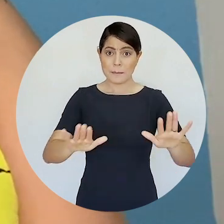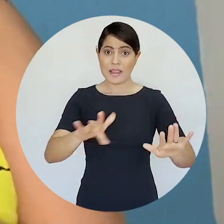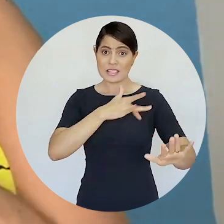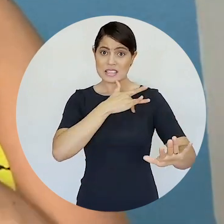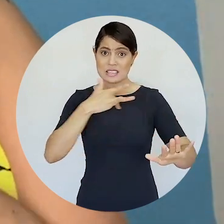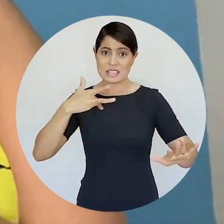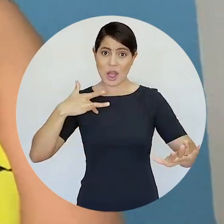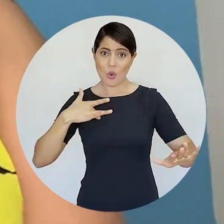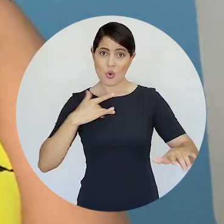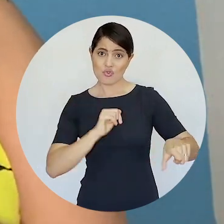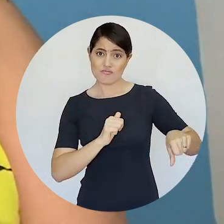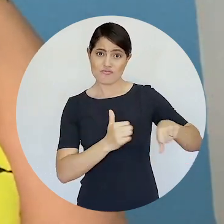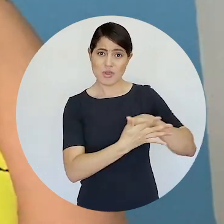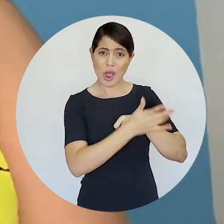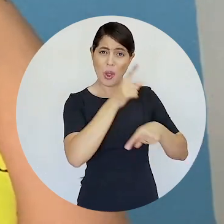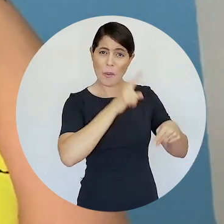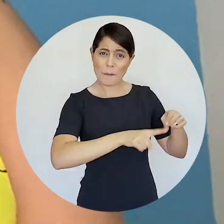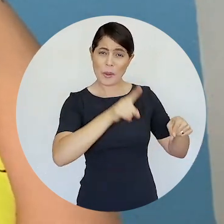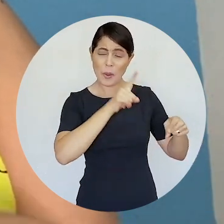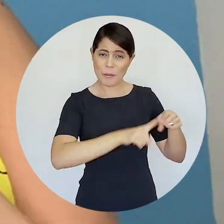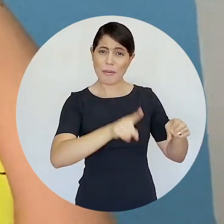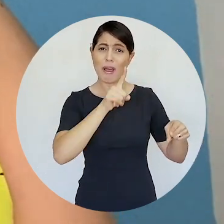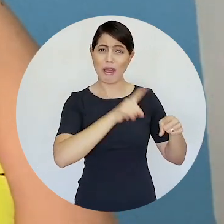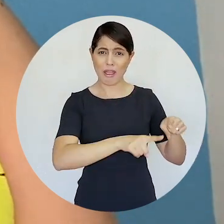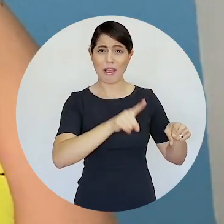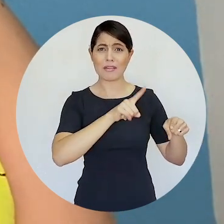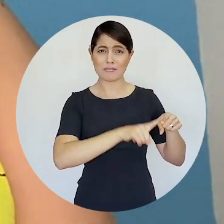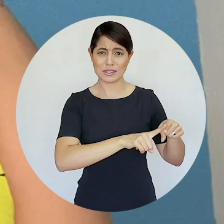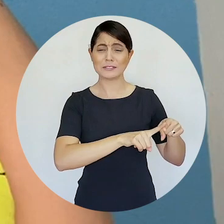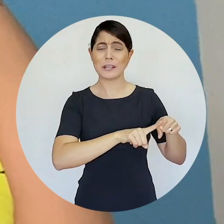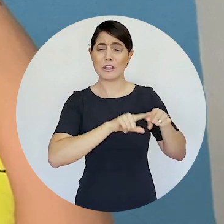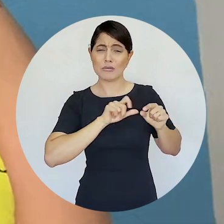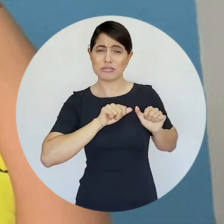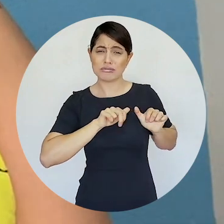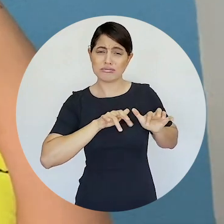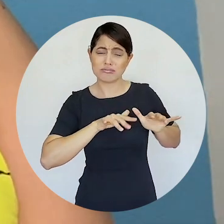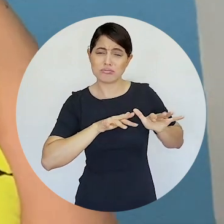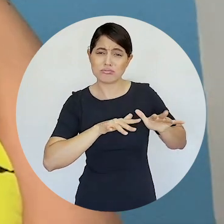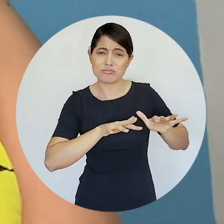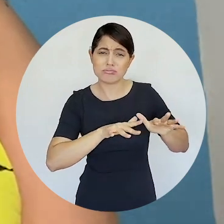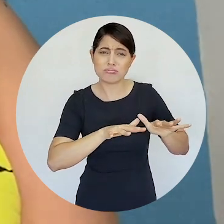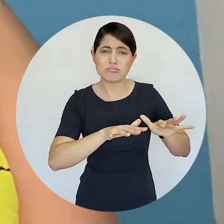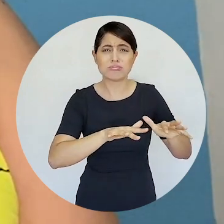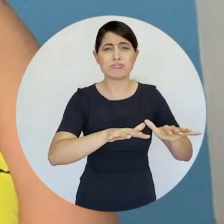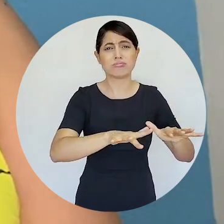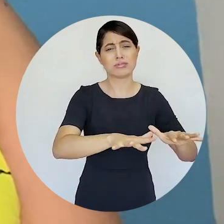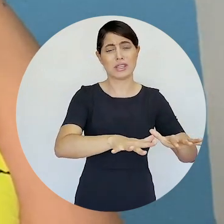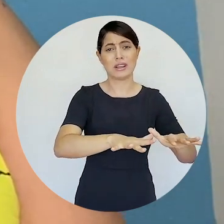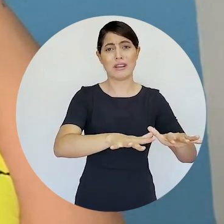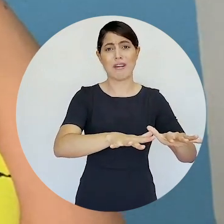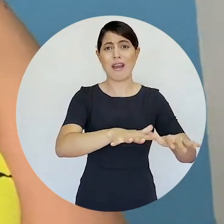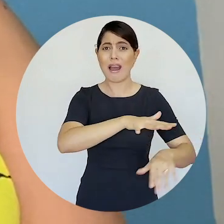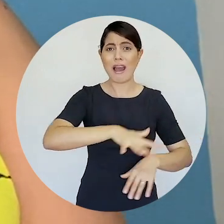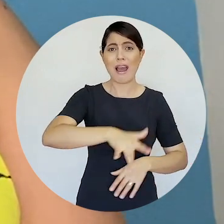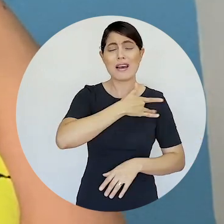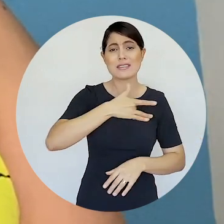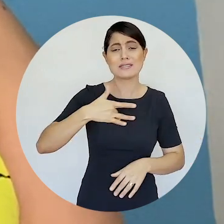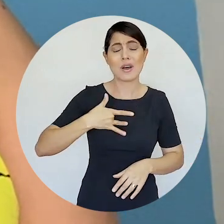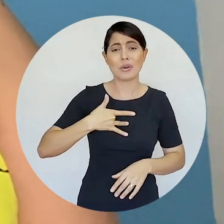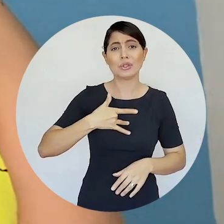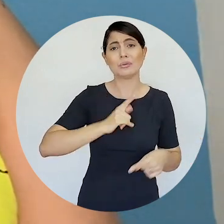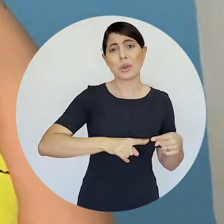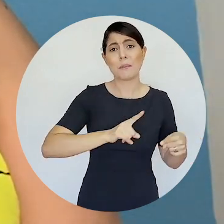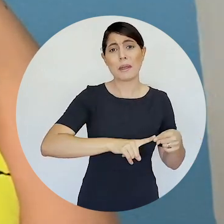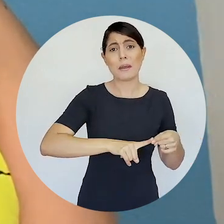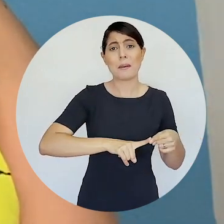eficaz. Enquanto o sistema de saúde já está colapsado em razão dos avanços da pandemia do